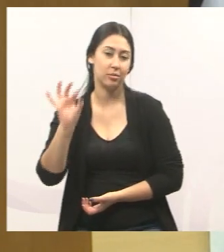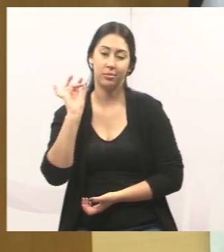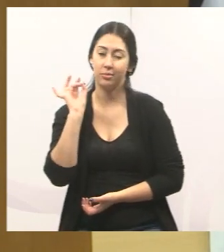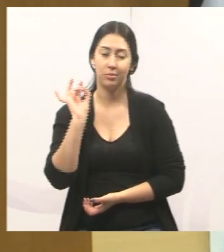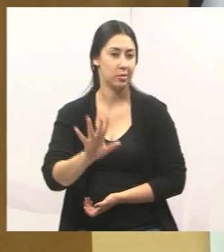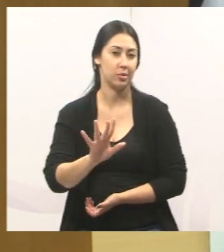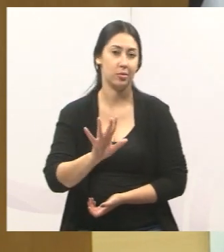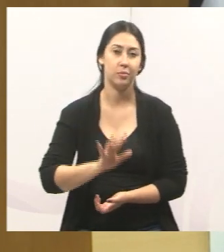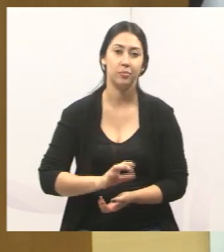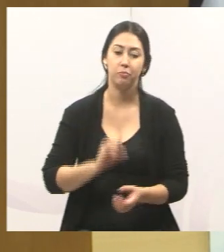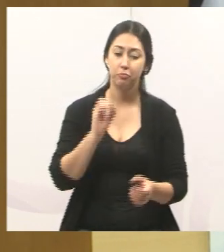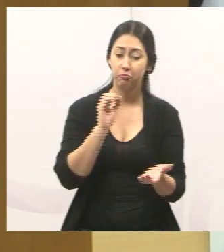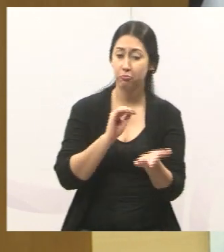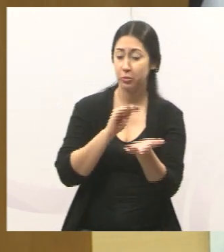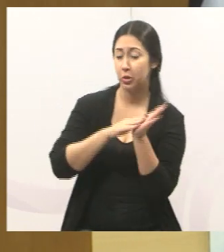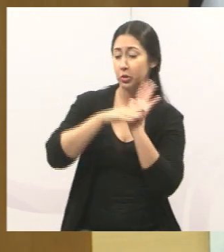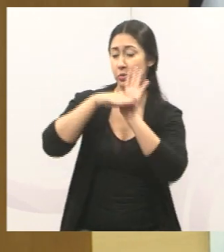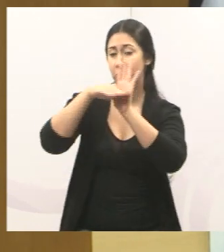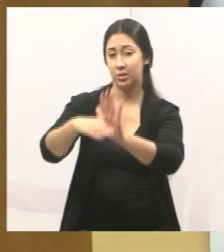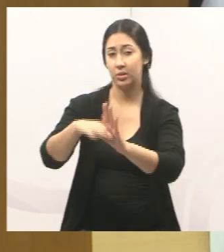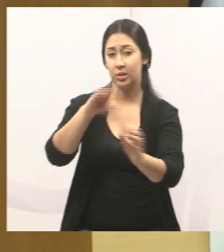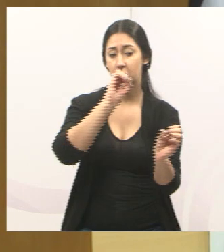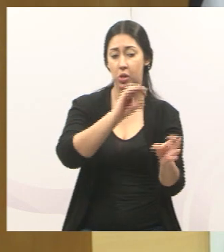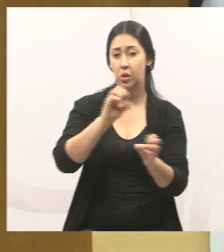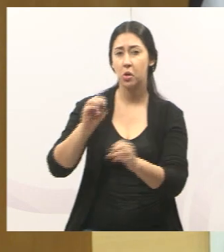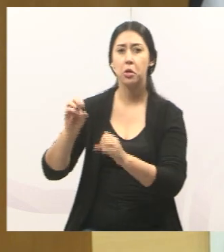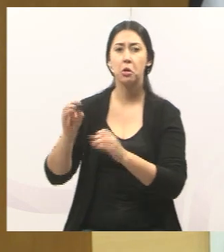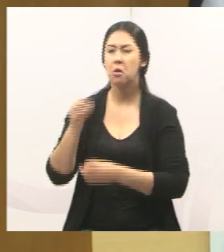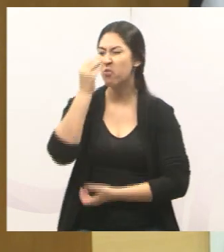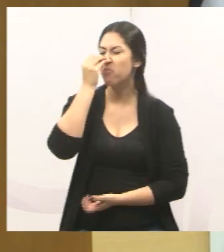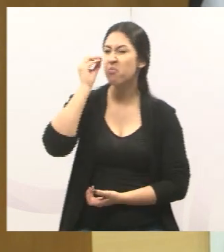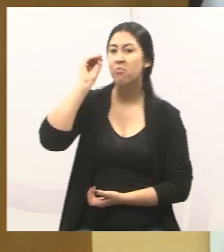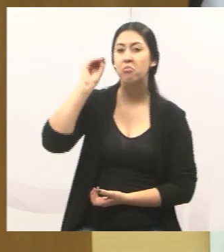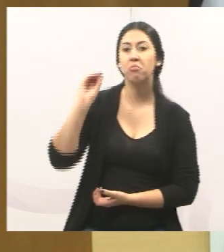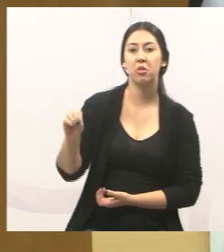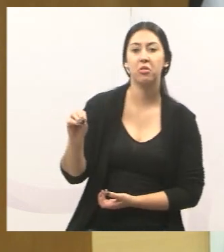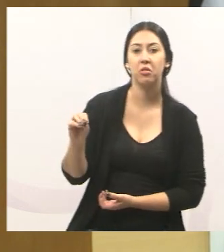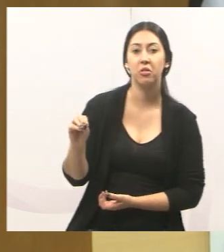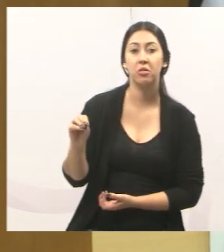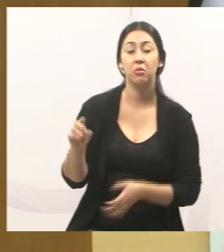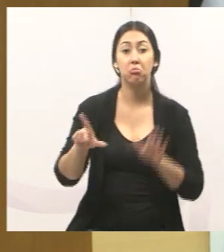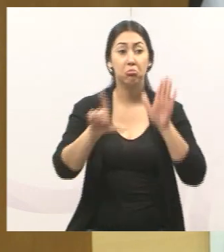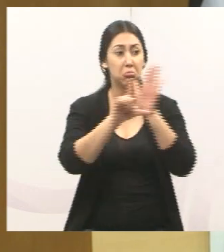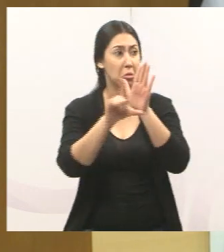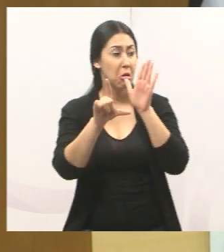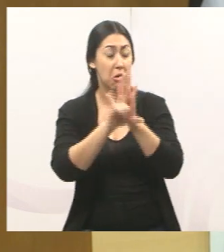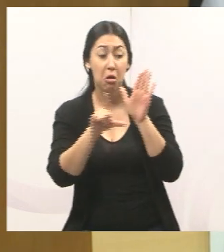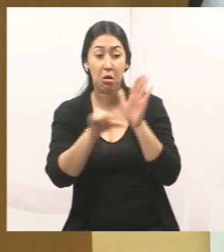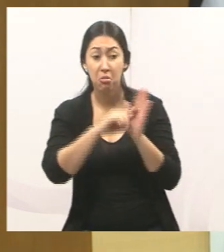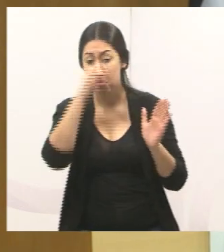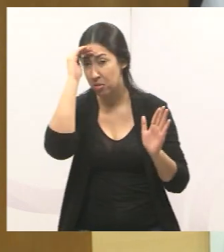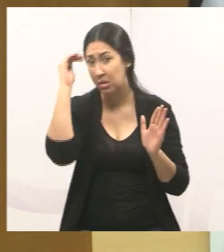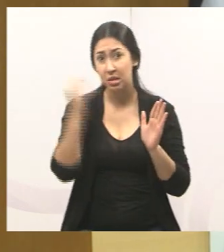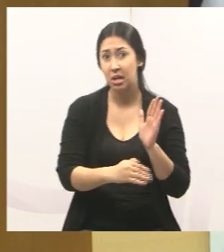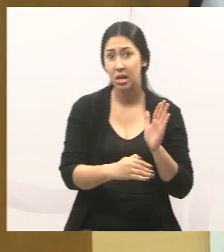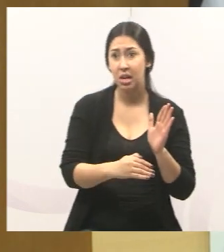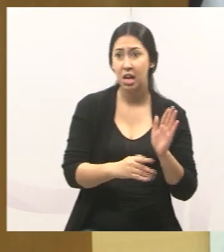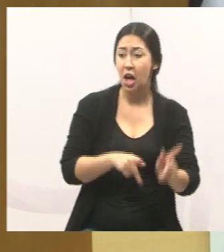22,81% na educação, afrontando claramente a nossa Carta Magna e deixando a